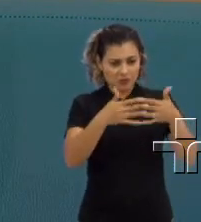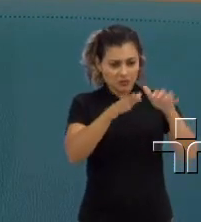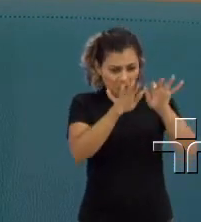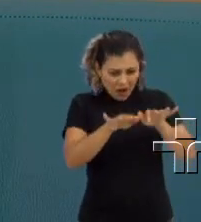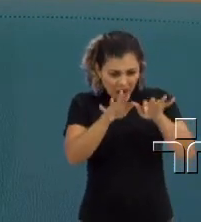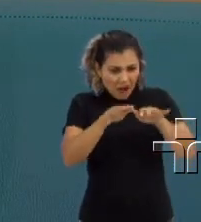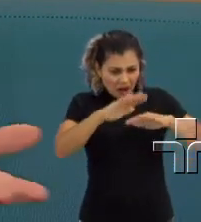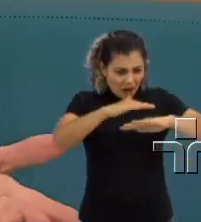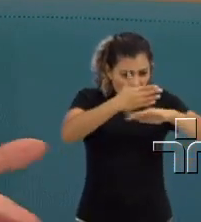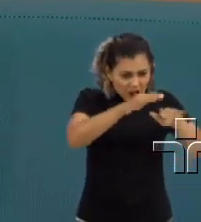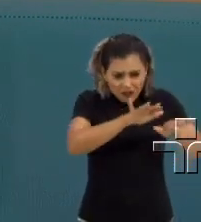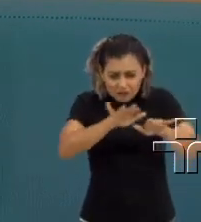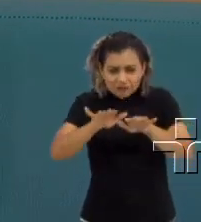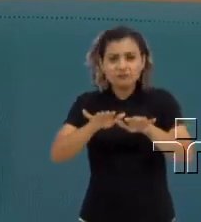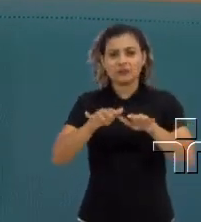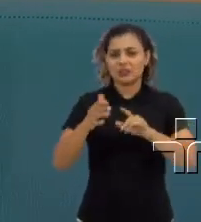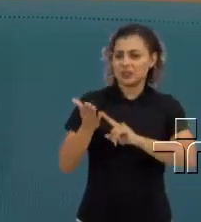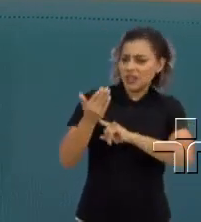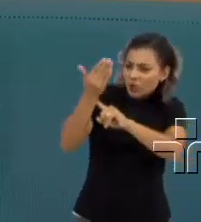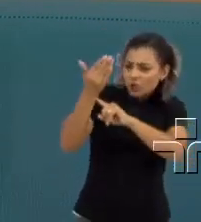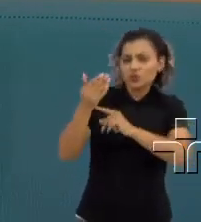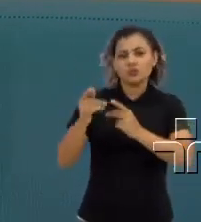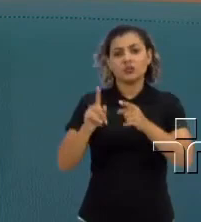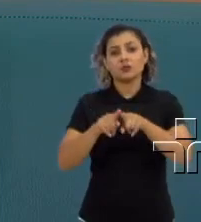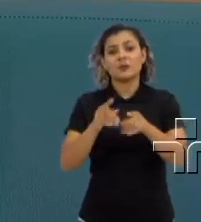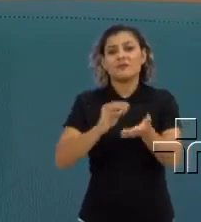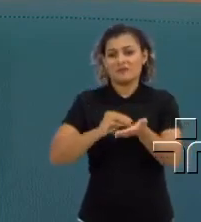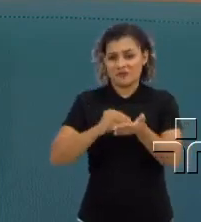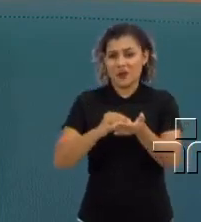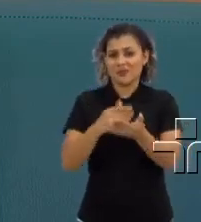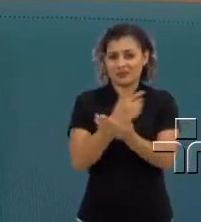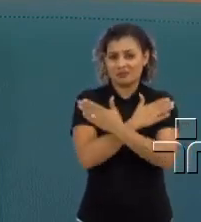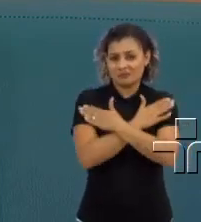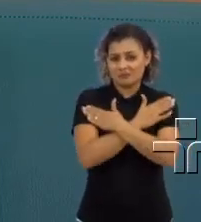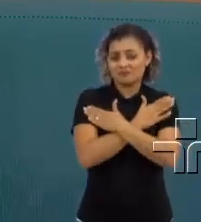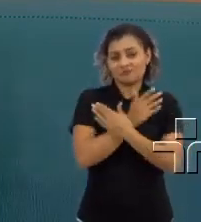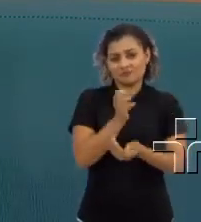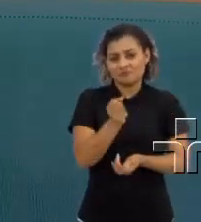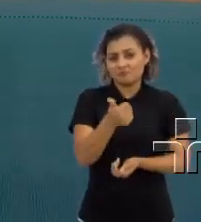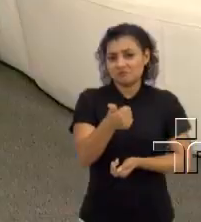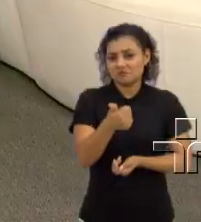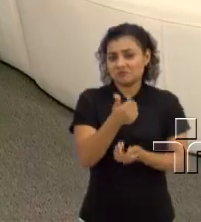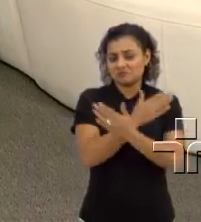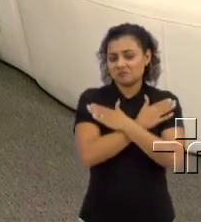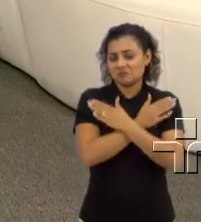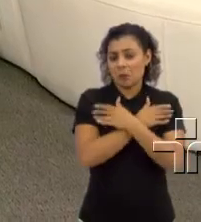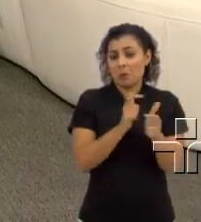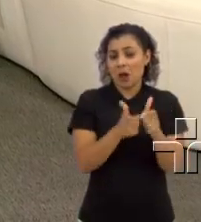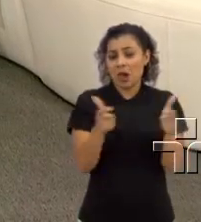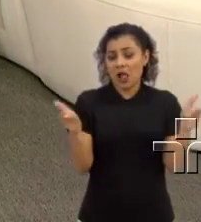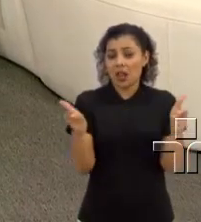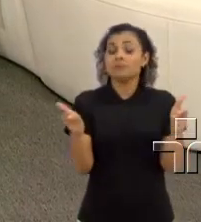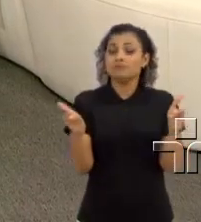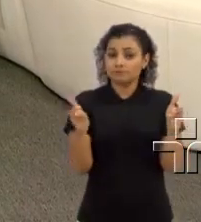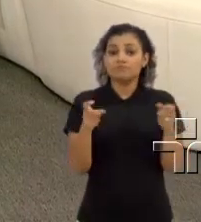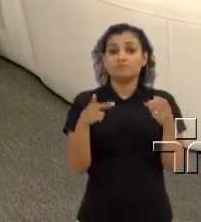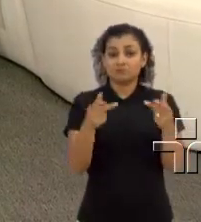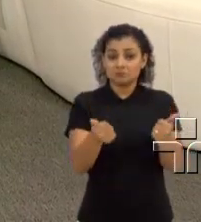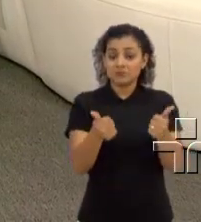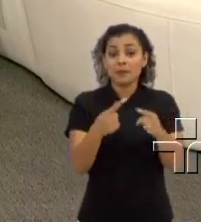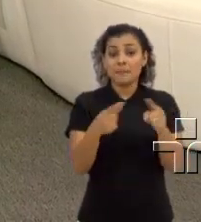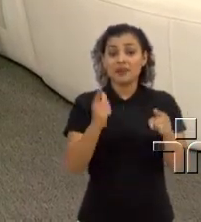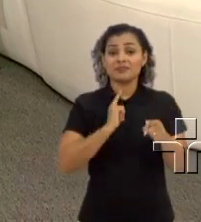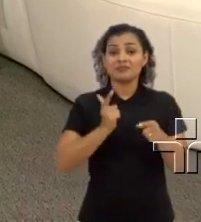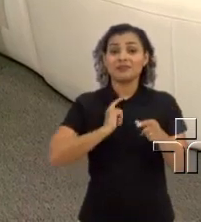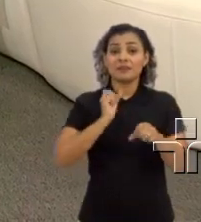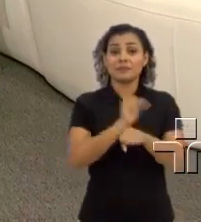né? Existe, por exemplo, a gente fala de falta de emprego, mas tem no Brasil, com todo esse desemprego, tem milhares e milhares